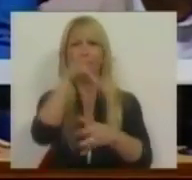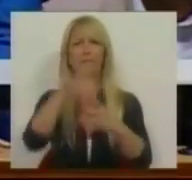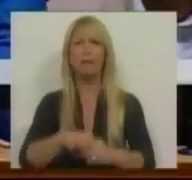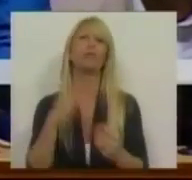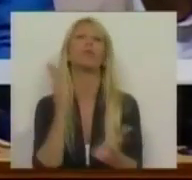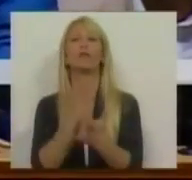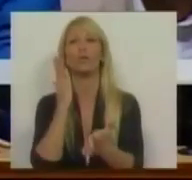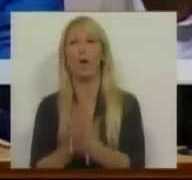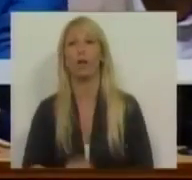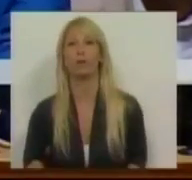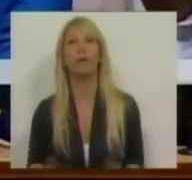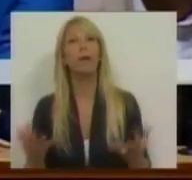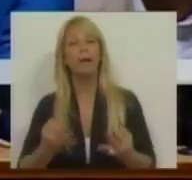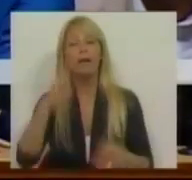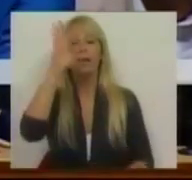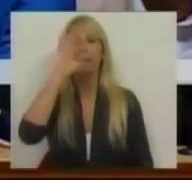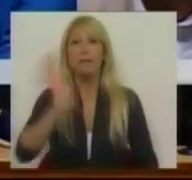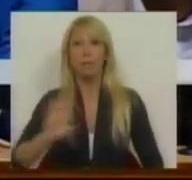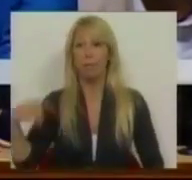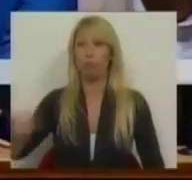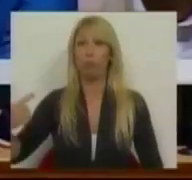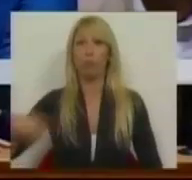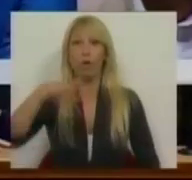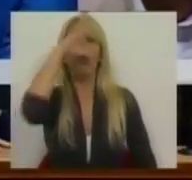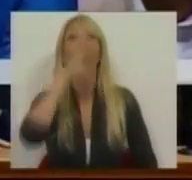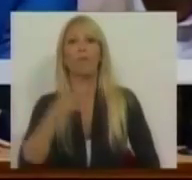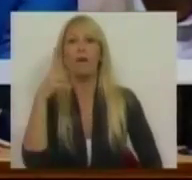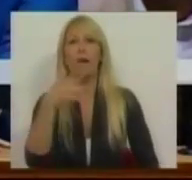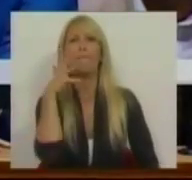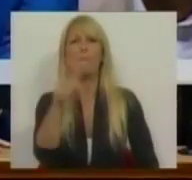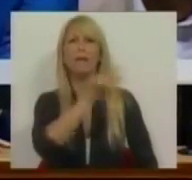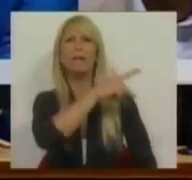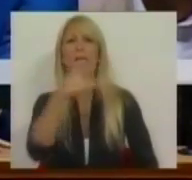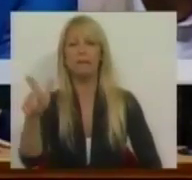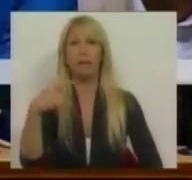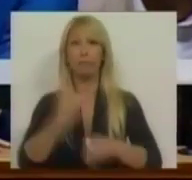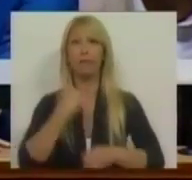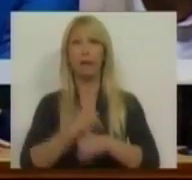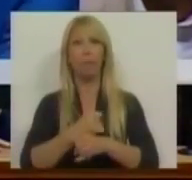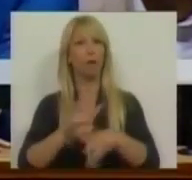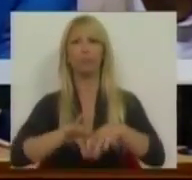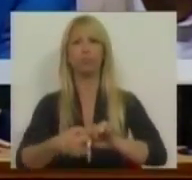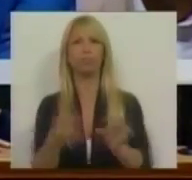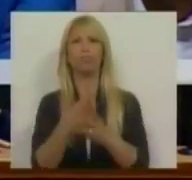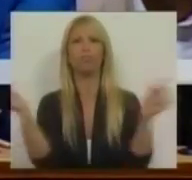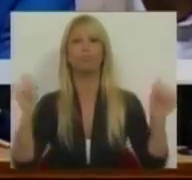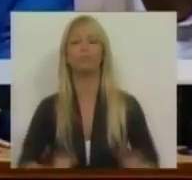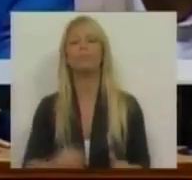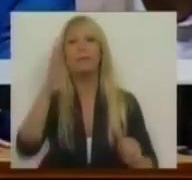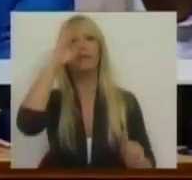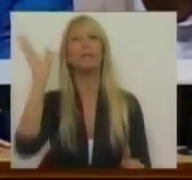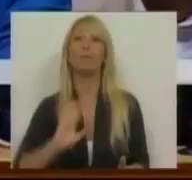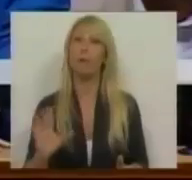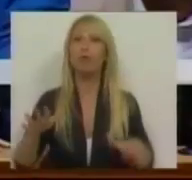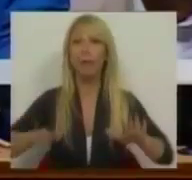dia deste governo são 1.100 postos de trabalho que são destruídos. O que sabemos também é que a greve dos professores